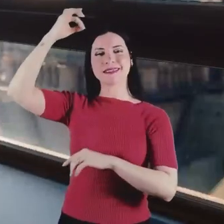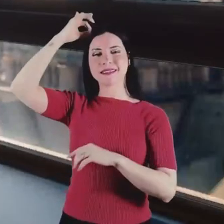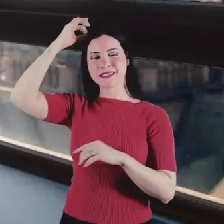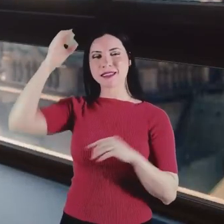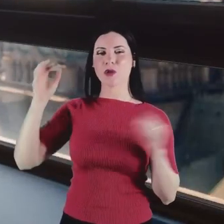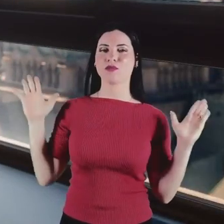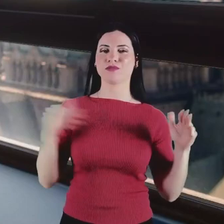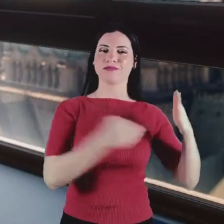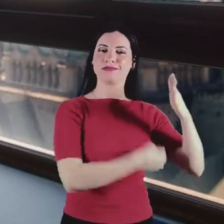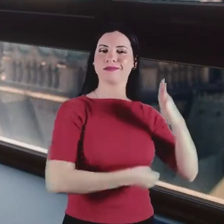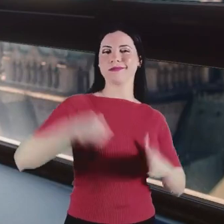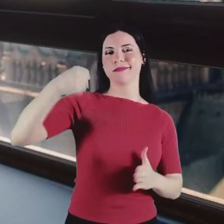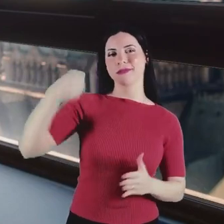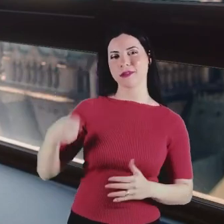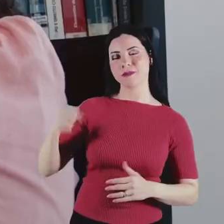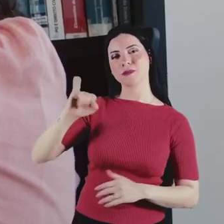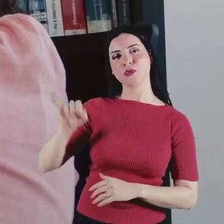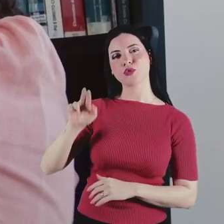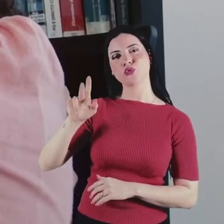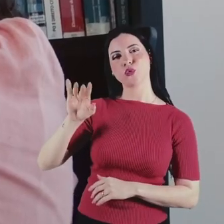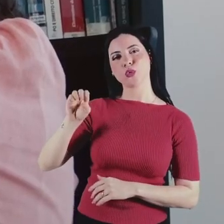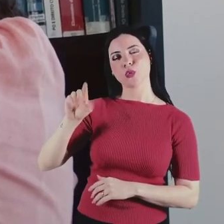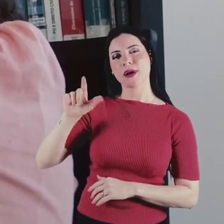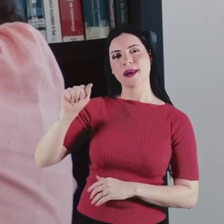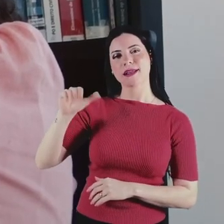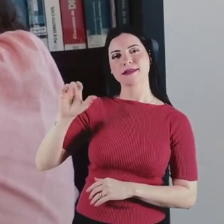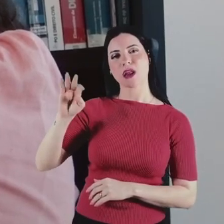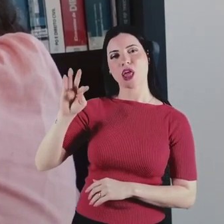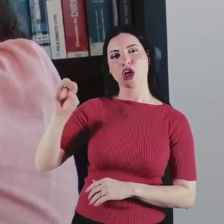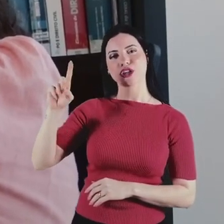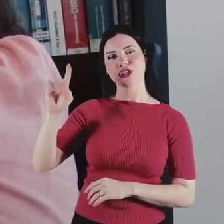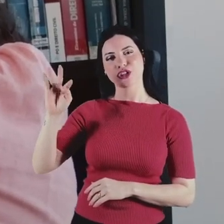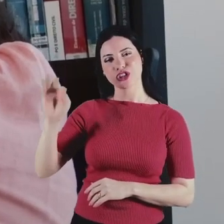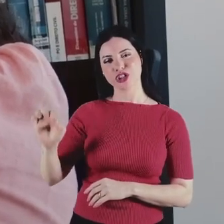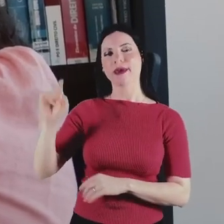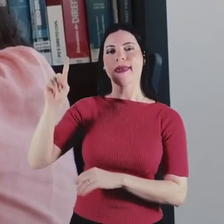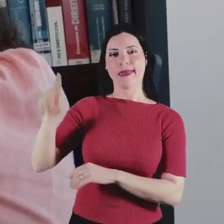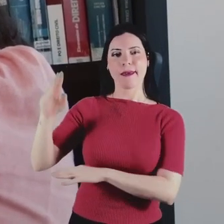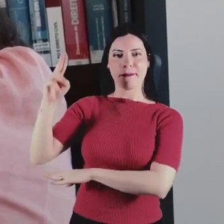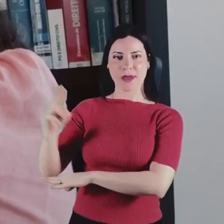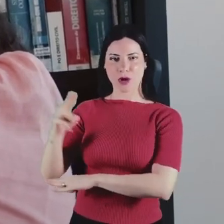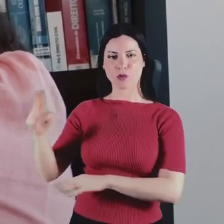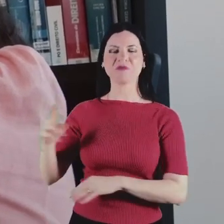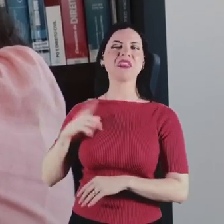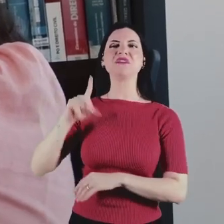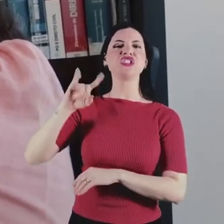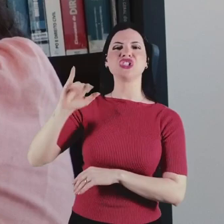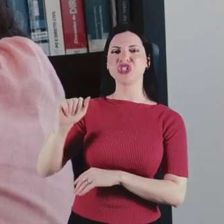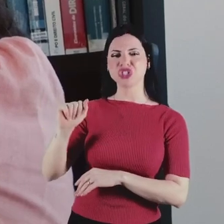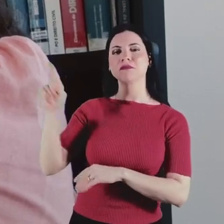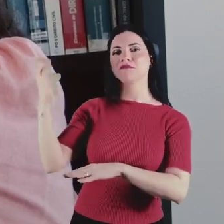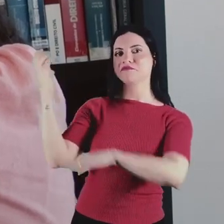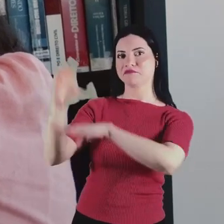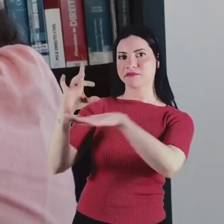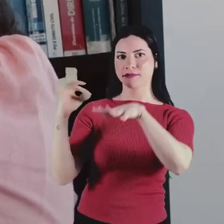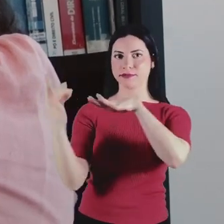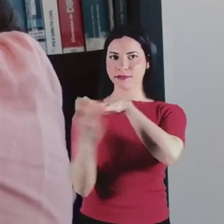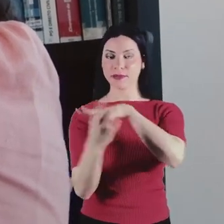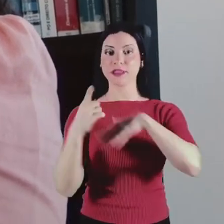o Júlio Lancelotti é pároco. E num determinado dia ele postou nas redes sociais que um